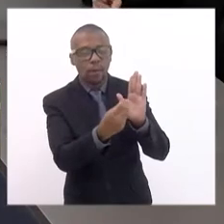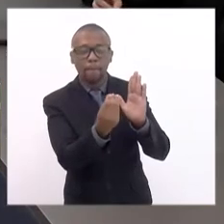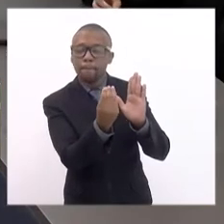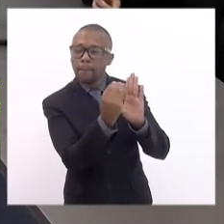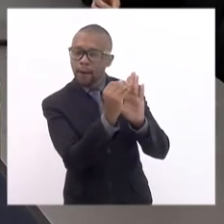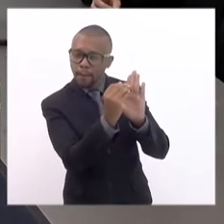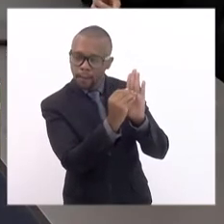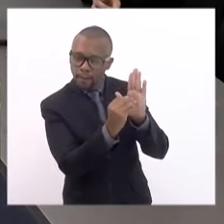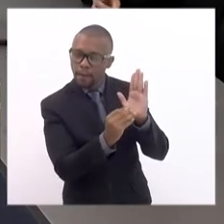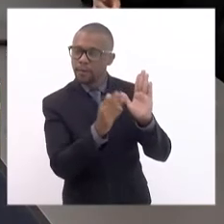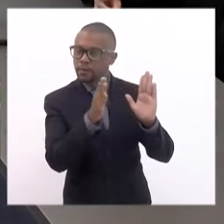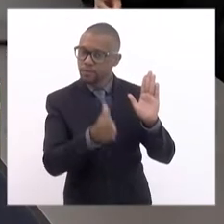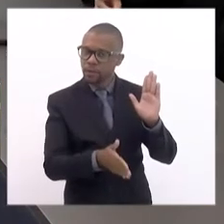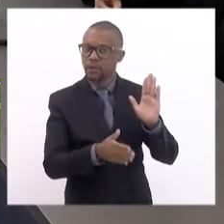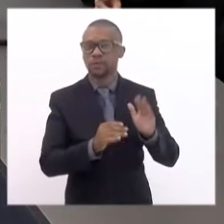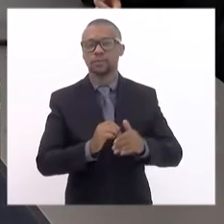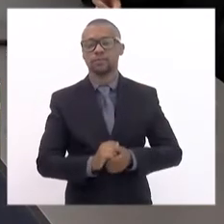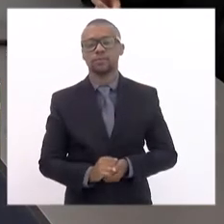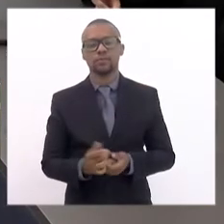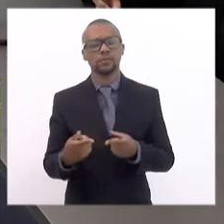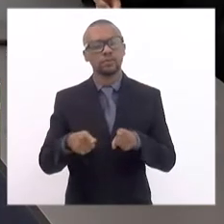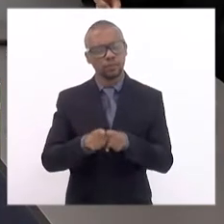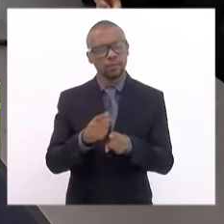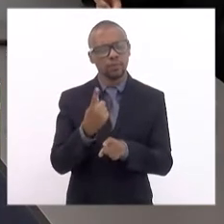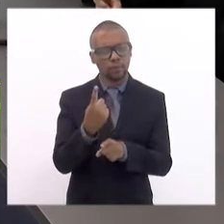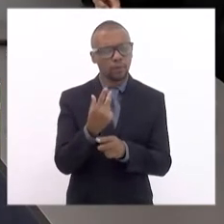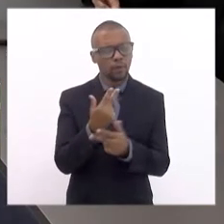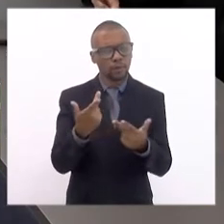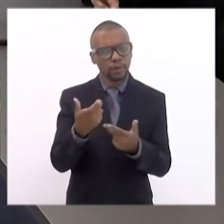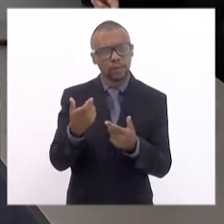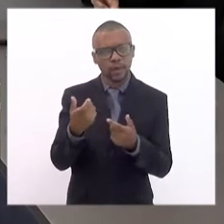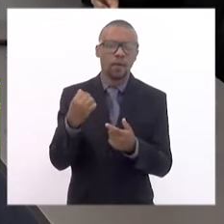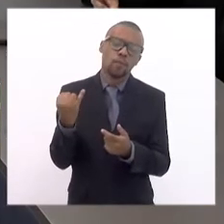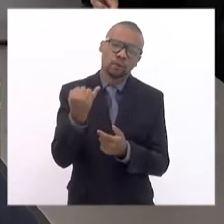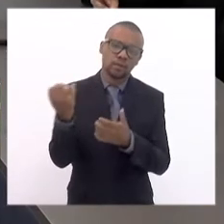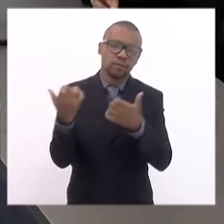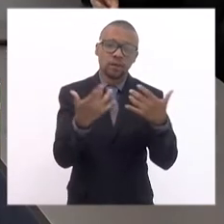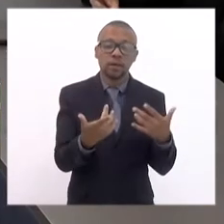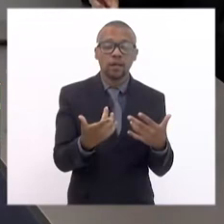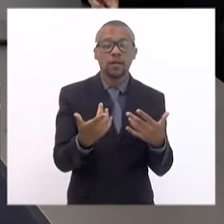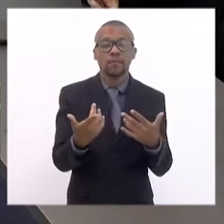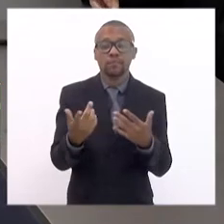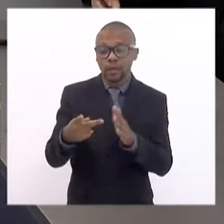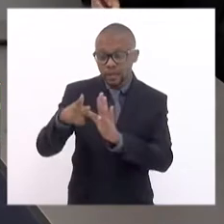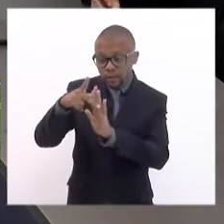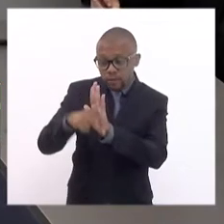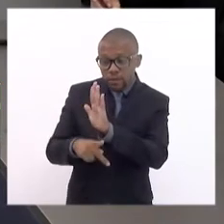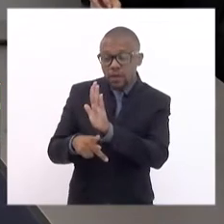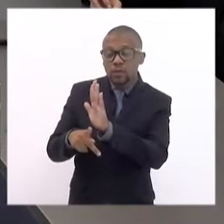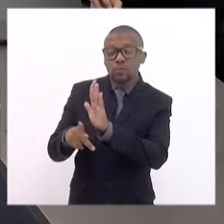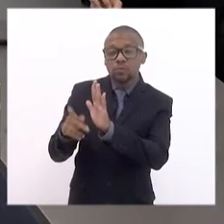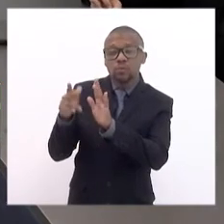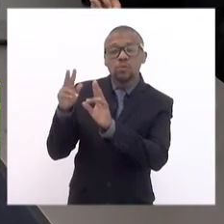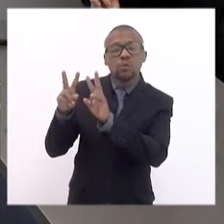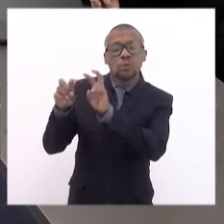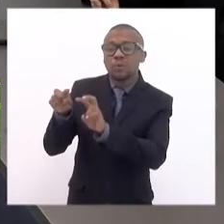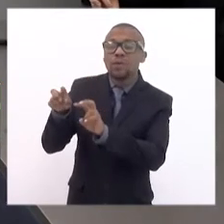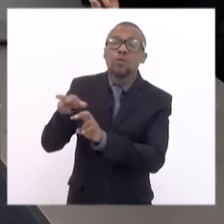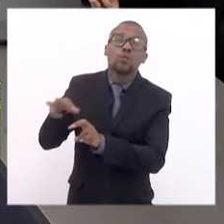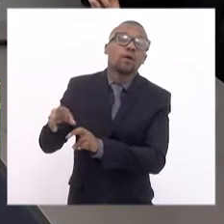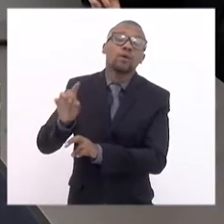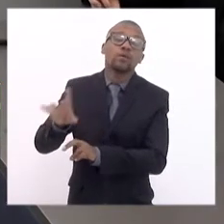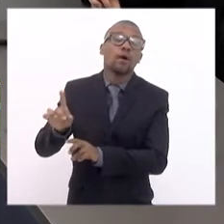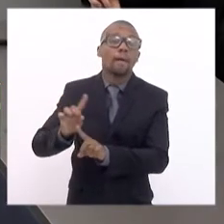Uma terceira coisa, das quatro que quero falar, é que, não só em relação a esse projeto, mas em relação a vários projetos, uma